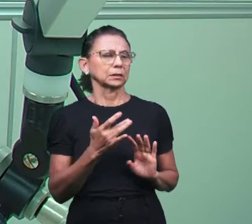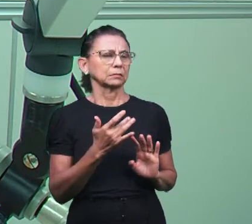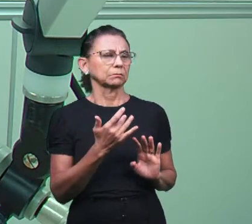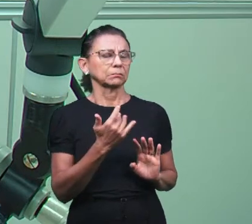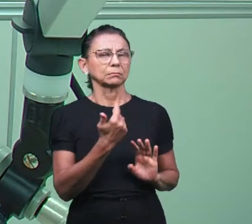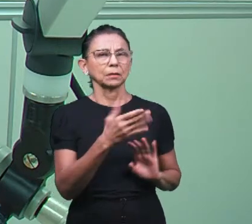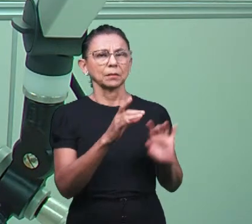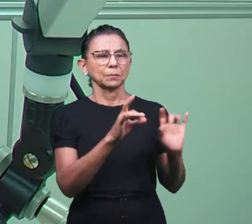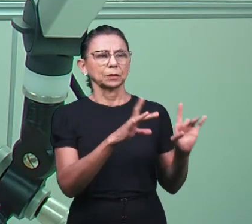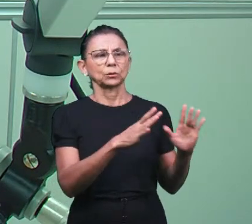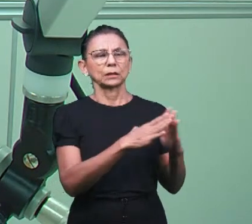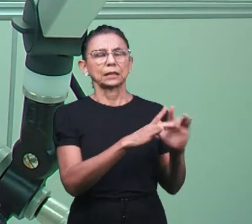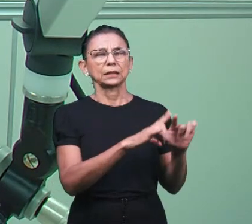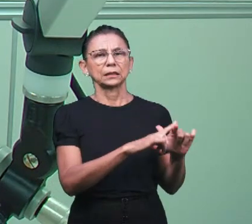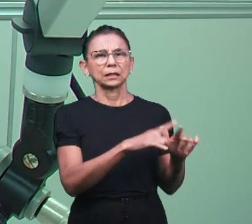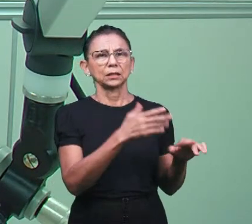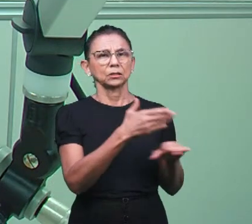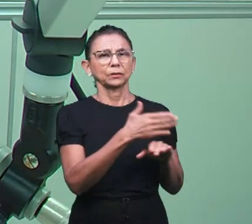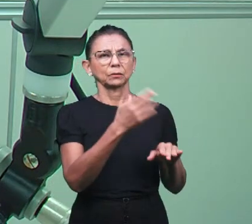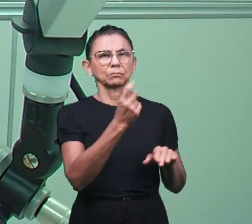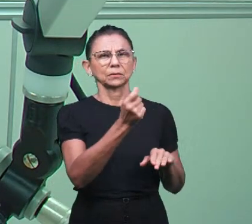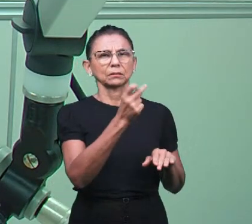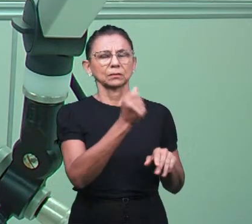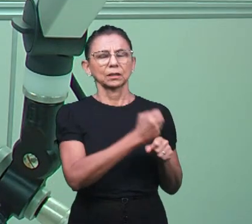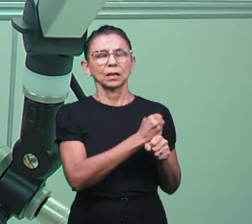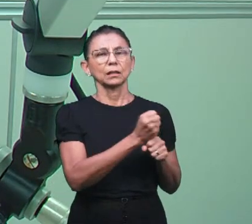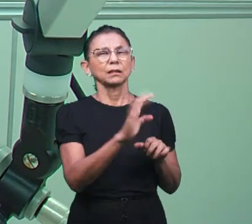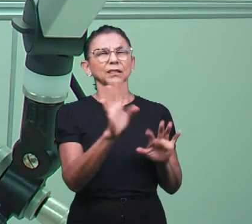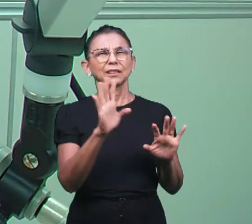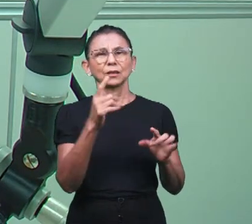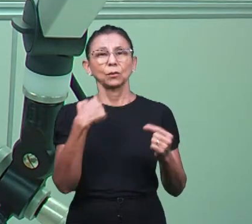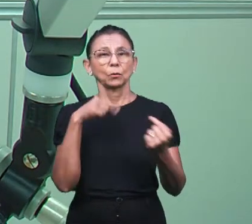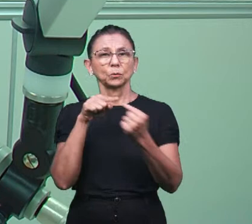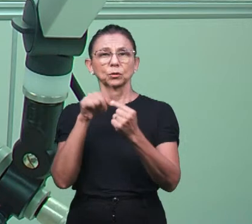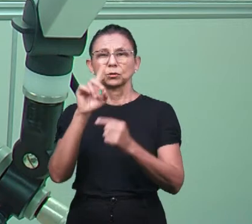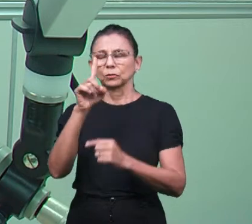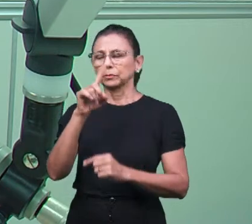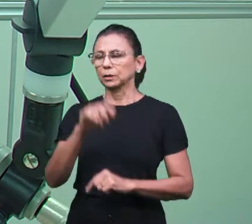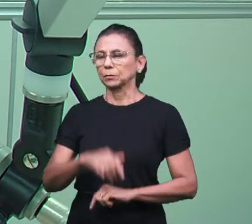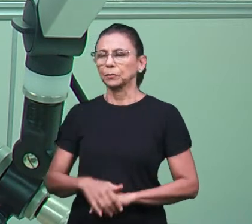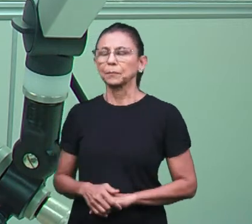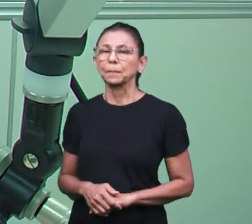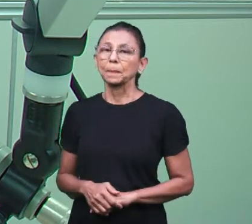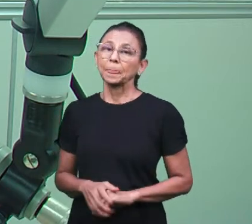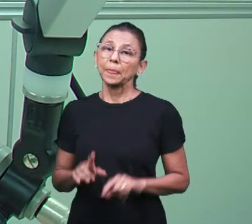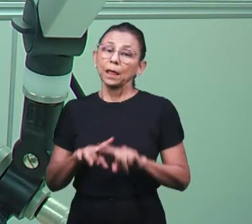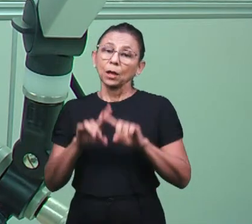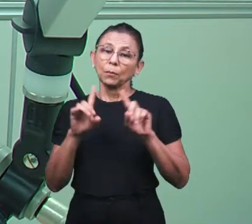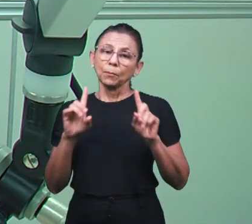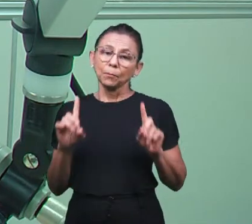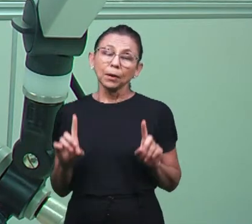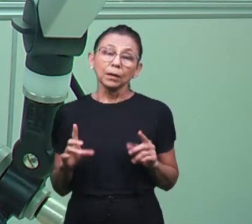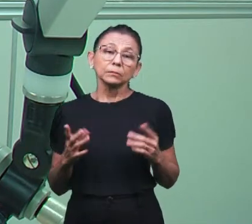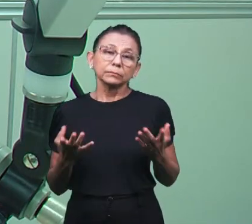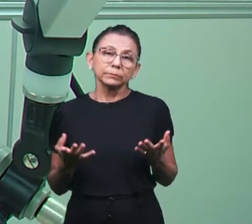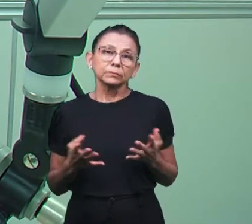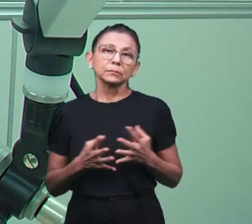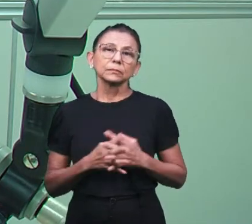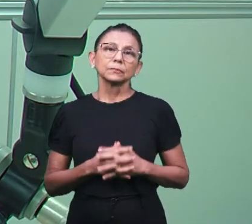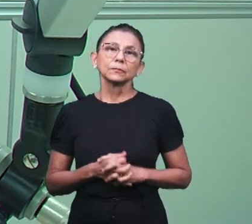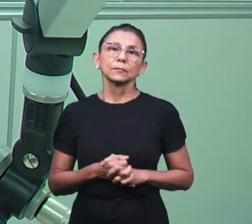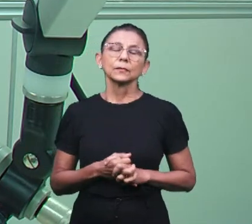frequência, sobretudo, e esse testemunho tem chegado para nós assim em uma